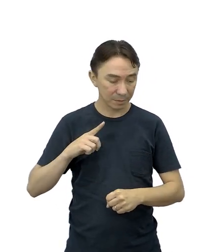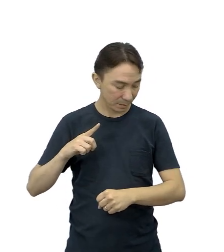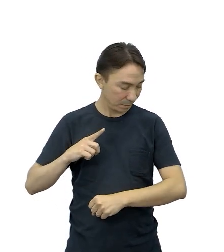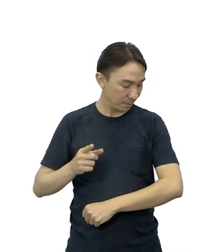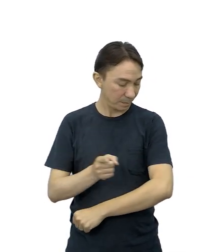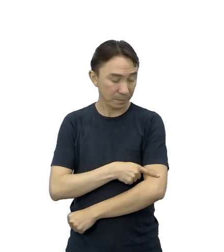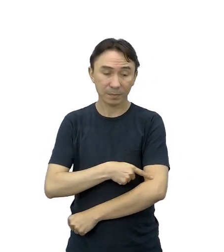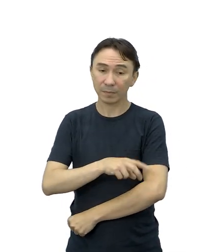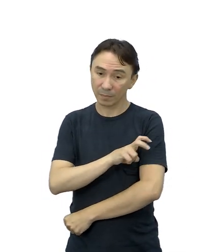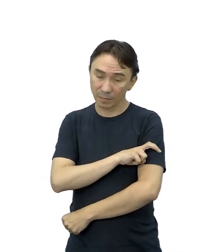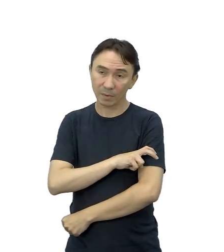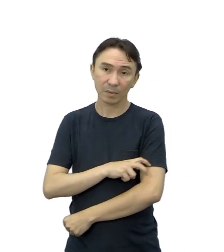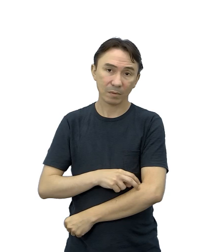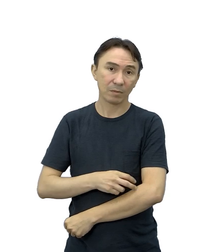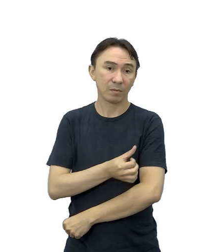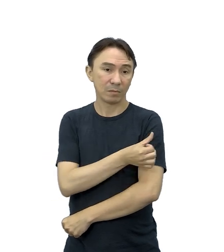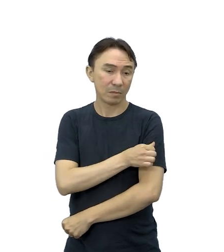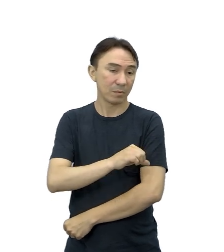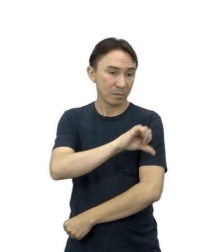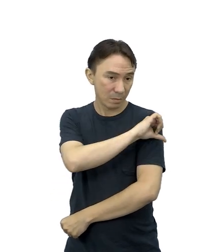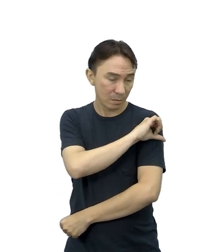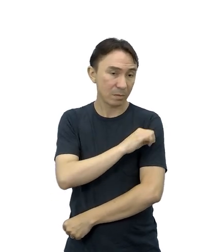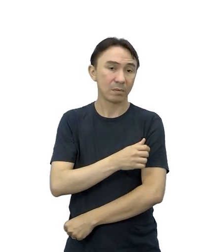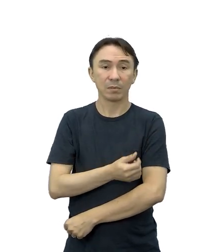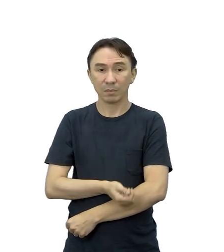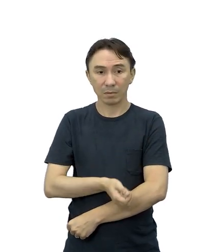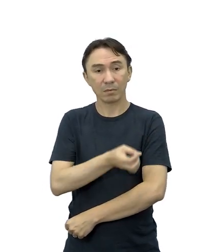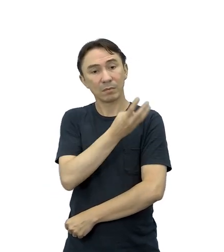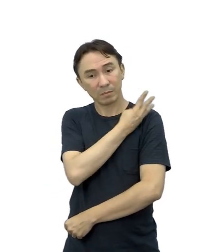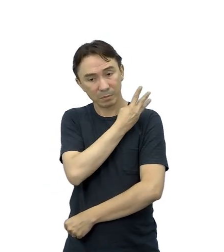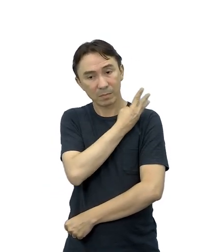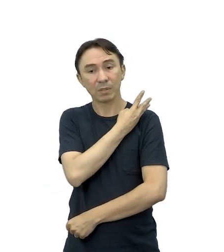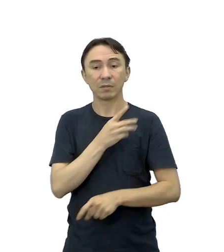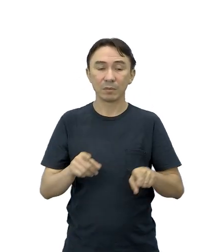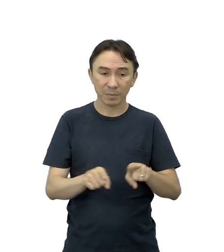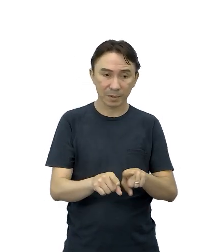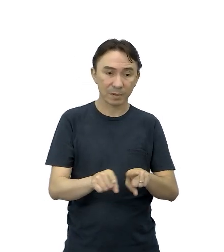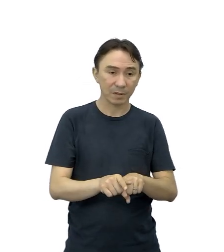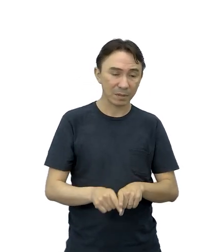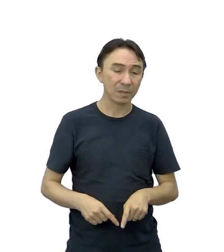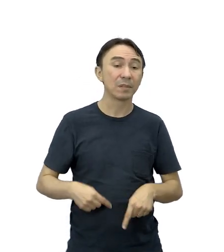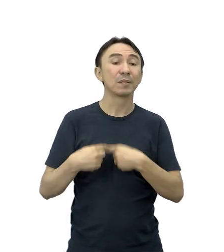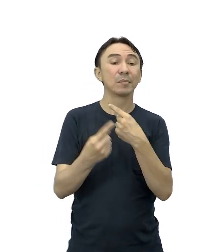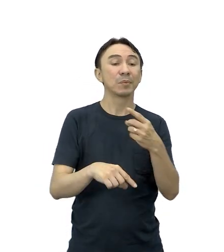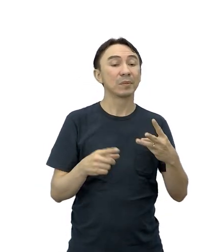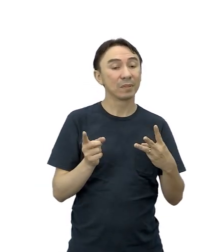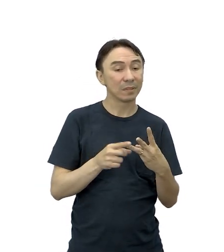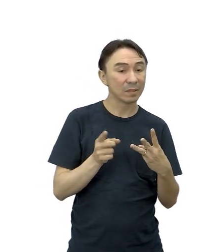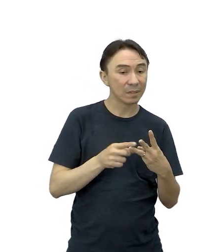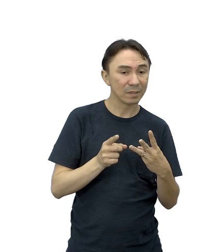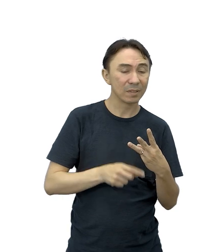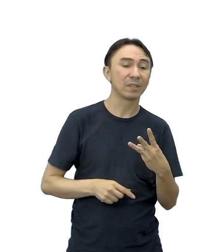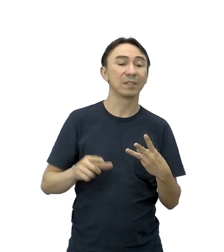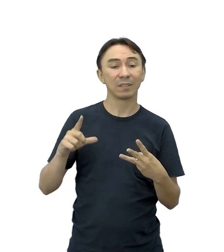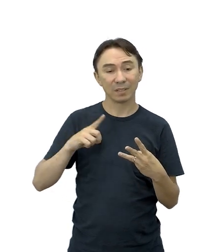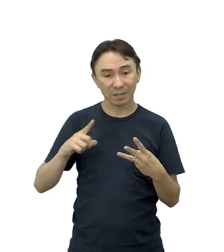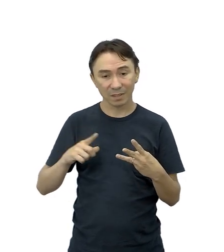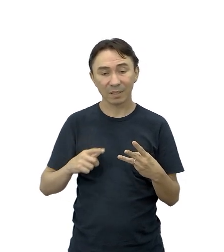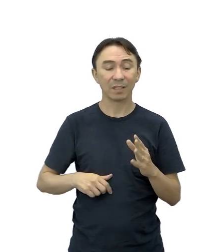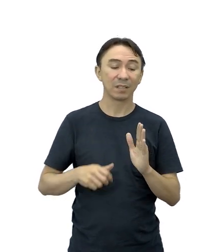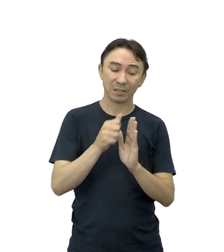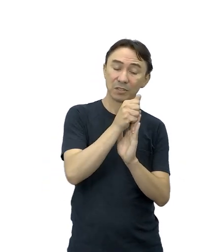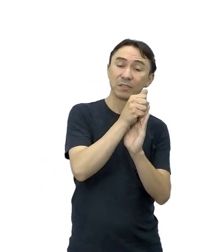médio. E nós temos também as sequências digitais. As sequências digitais de atividades são cadernos com